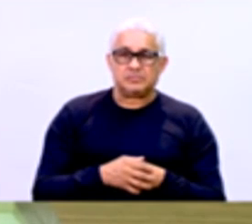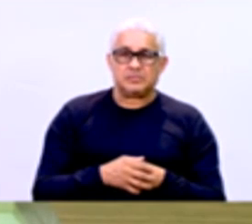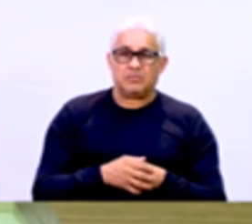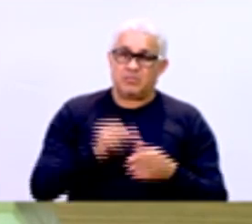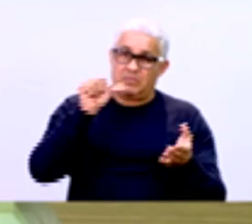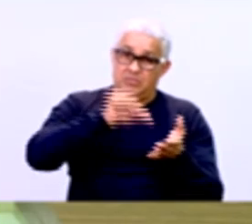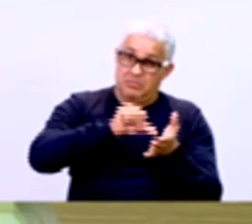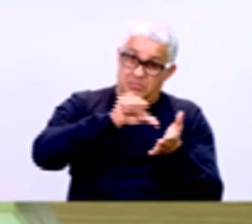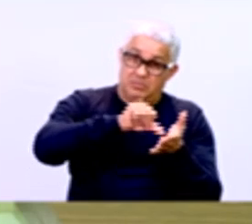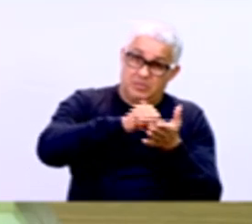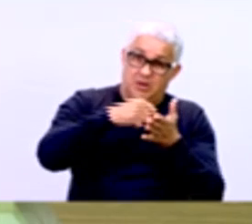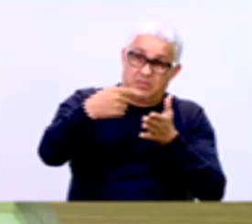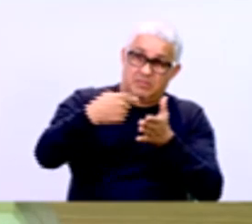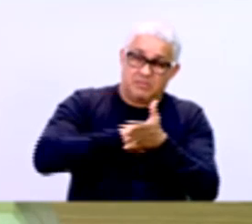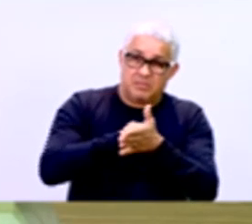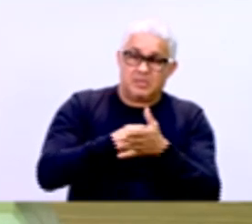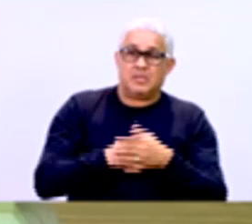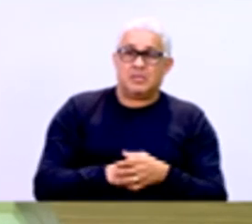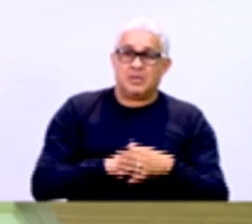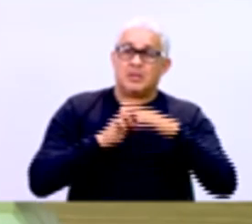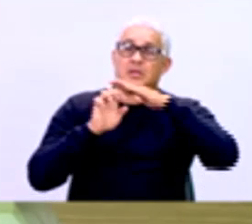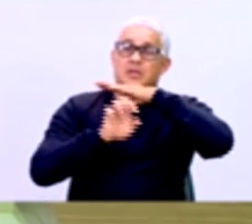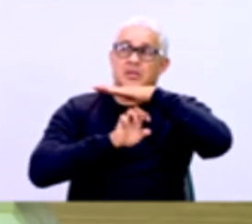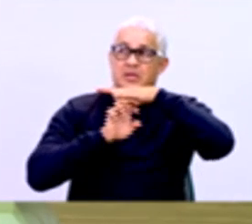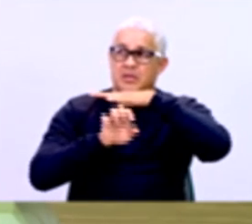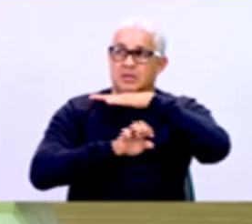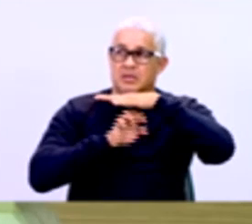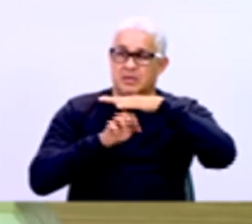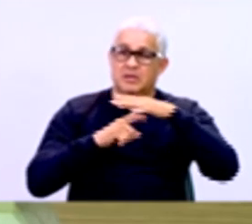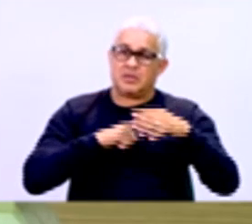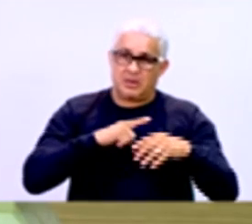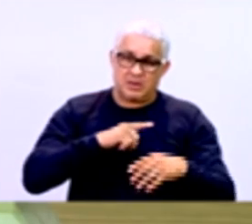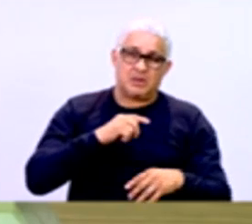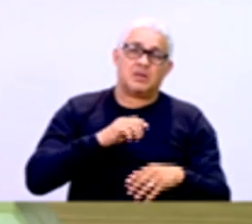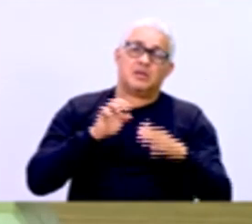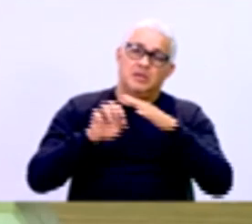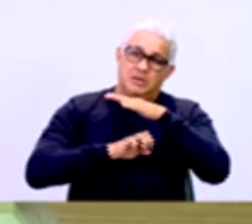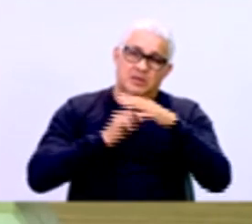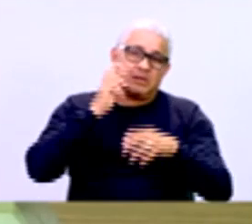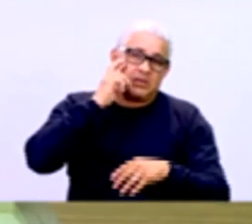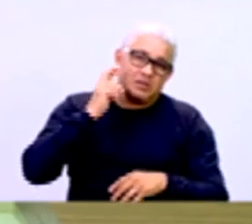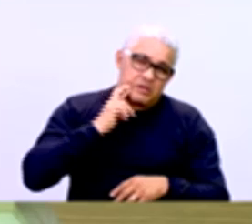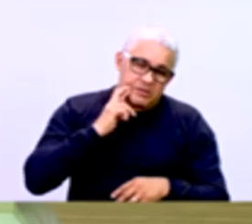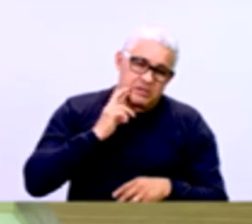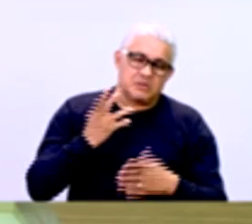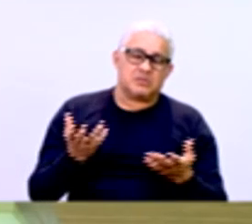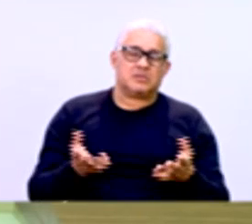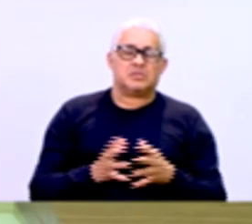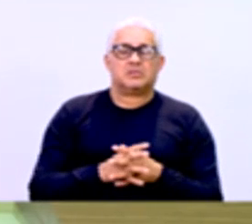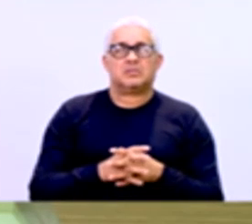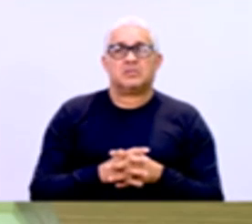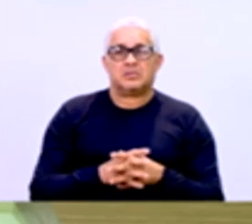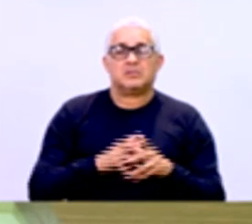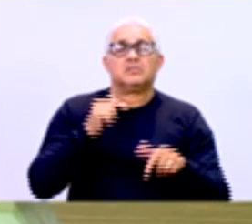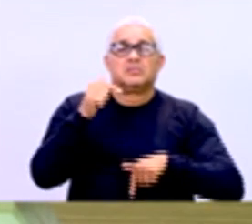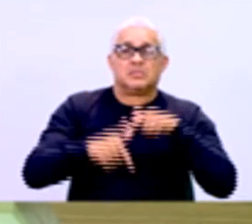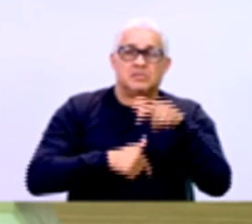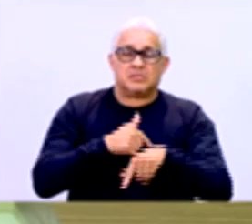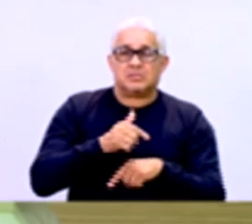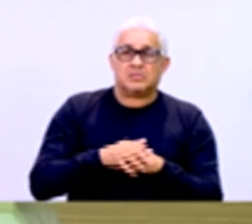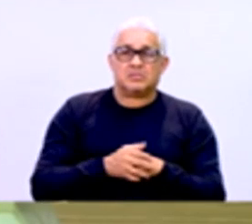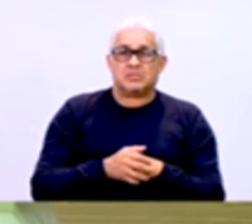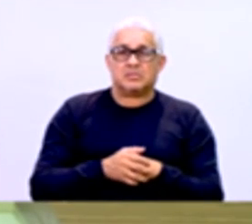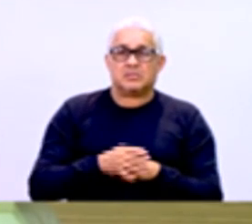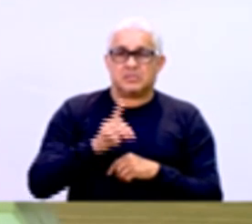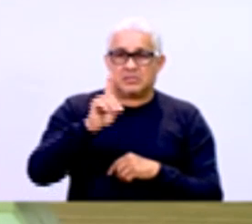perguntado sobre a empresa, se aqui havia alguma empresa ou alguma instituição que trabalhasse com